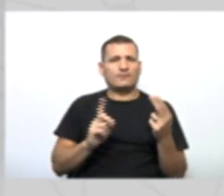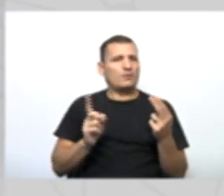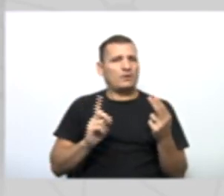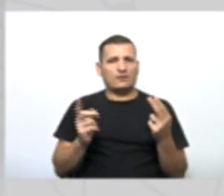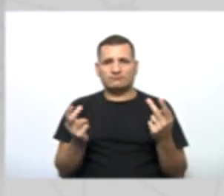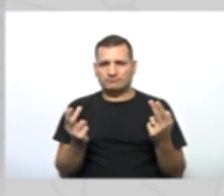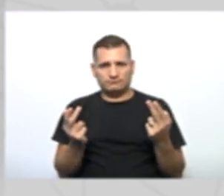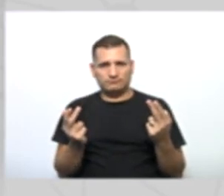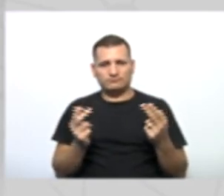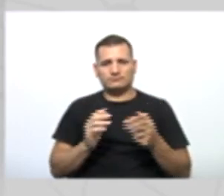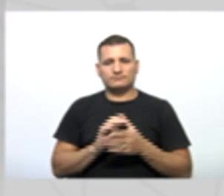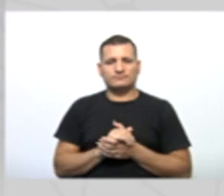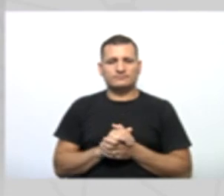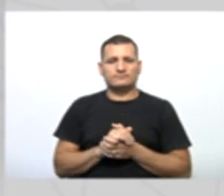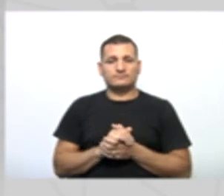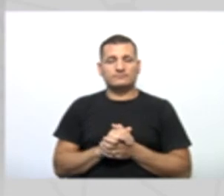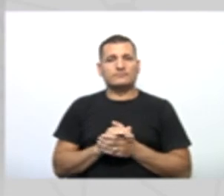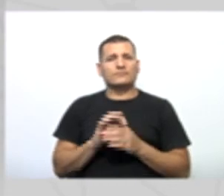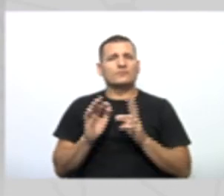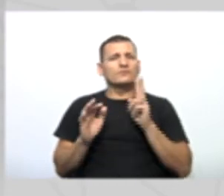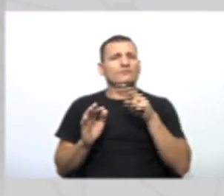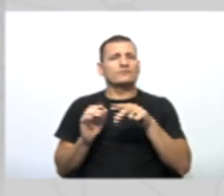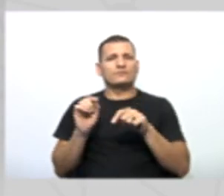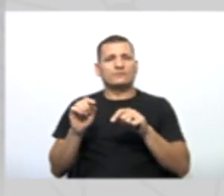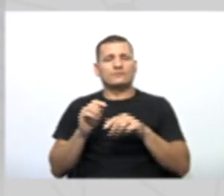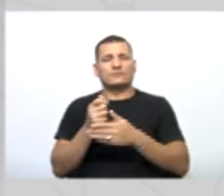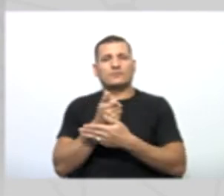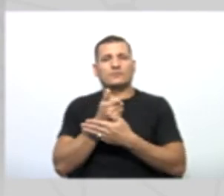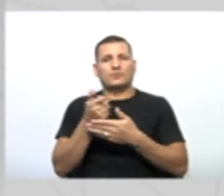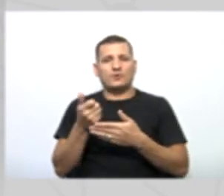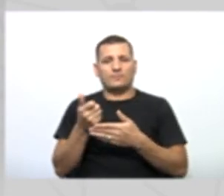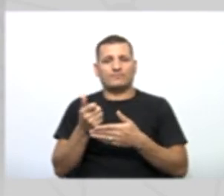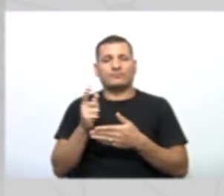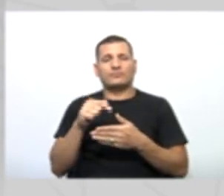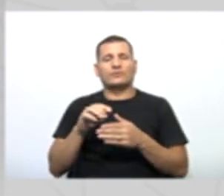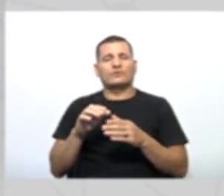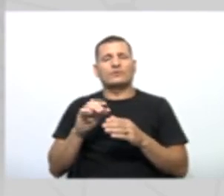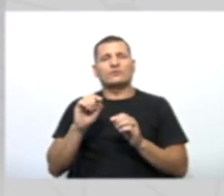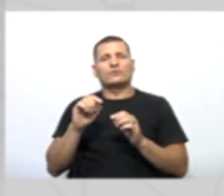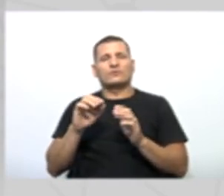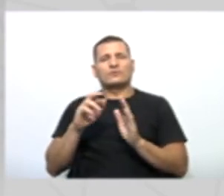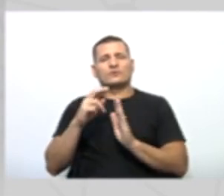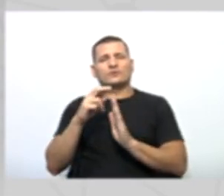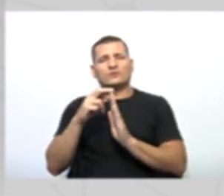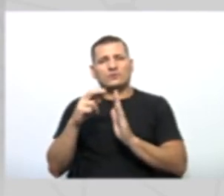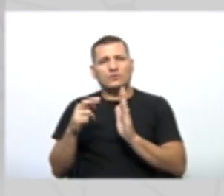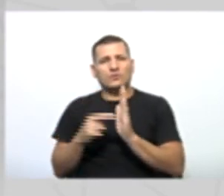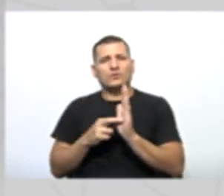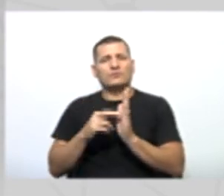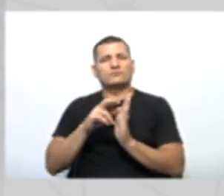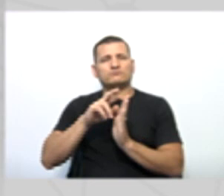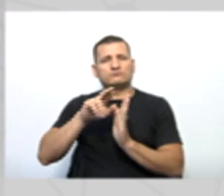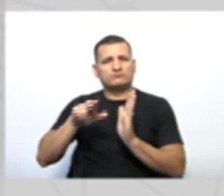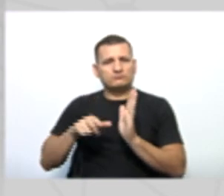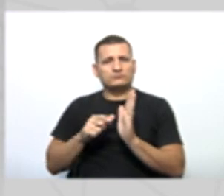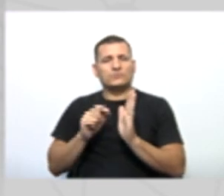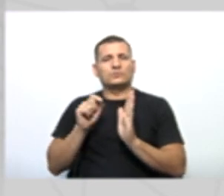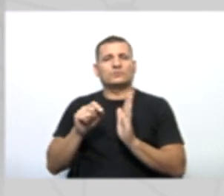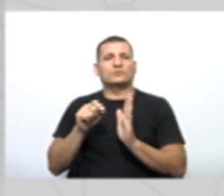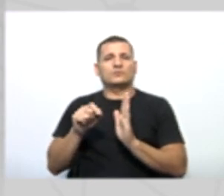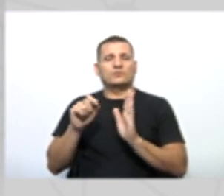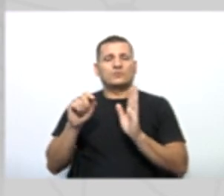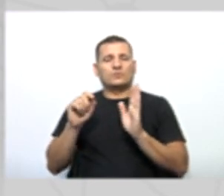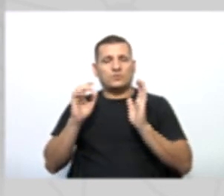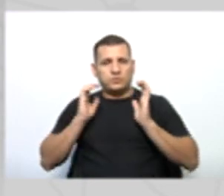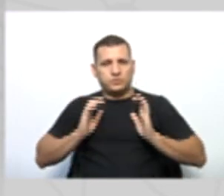mesma palavra. Nós vimos que moral é o quê? Conjunto de normas que orientam o comportamento humano, tendo